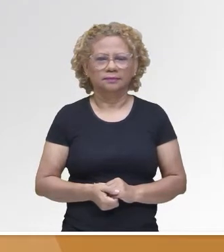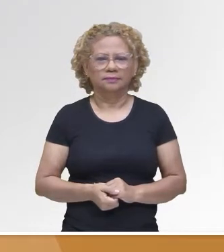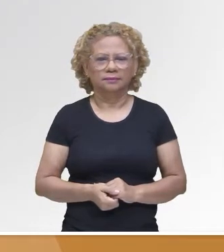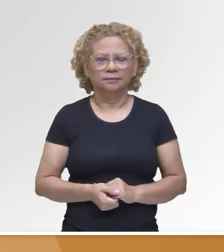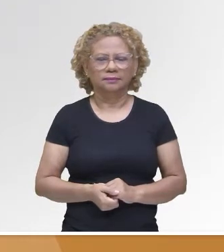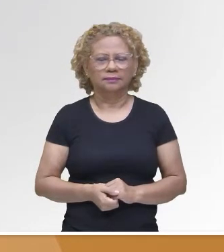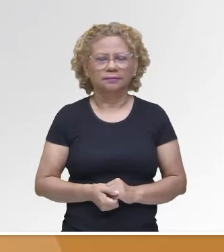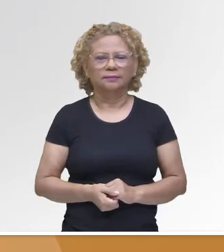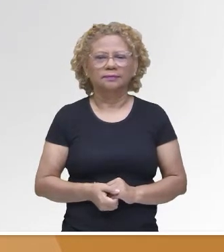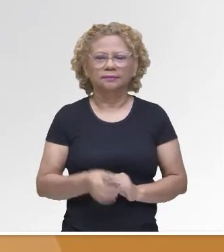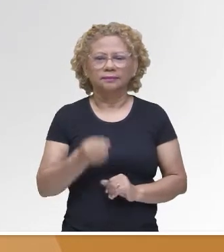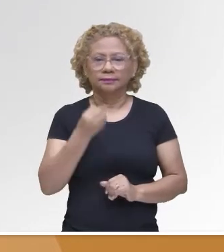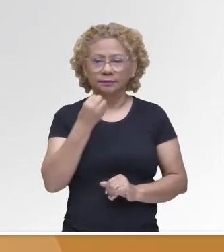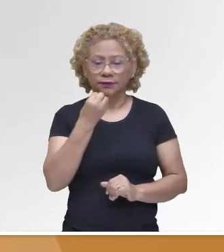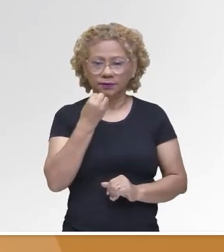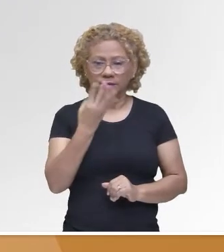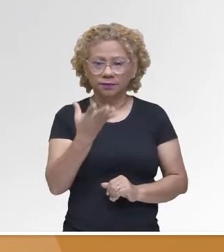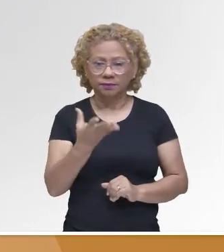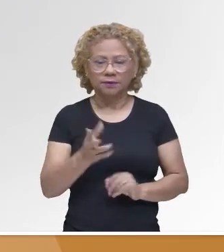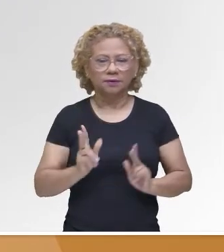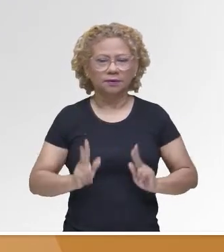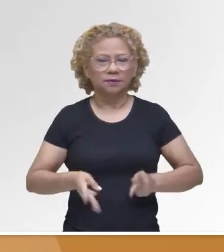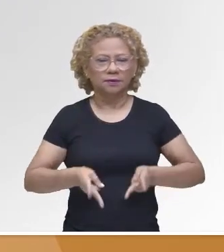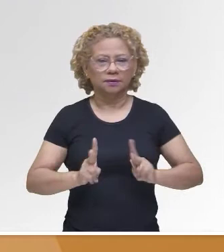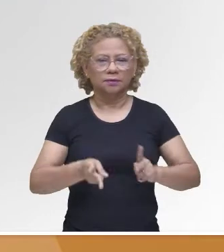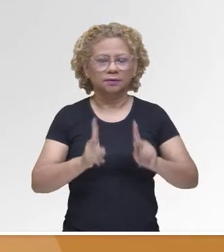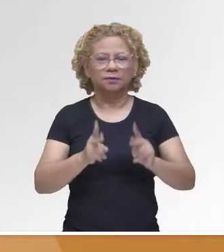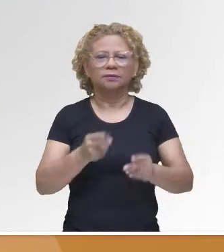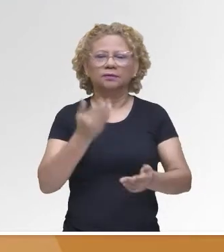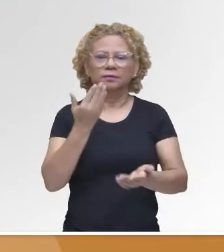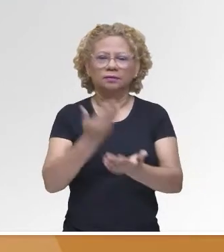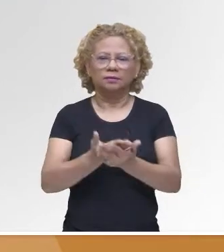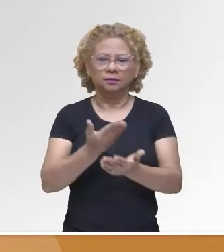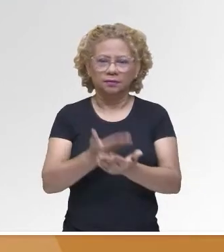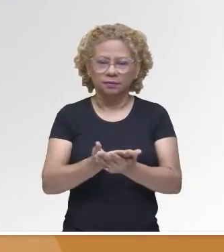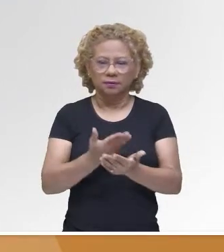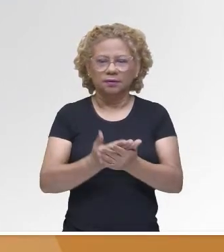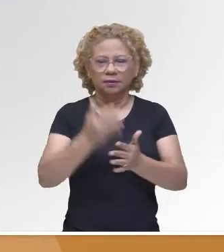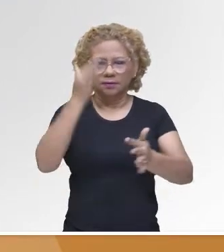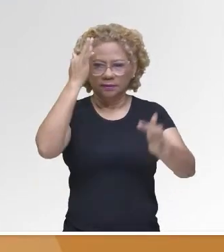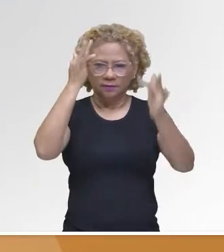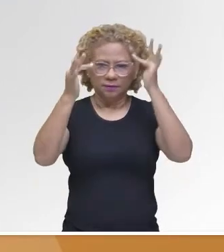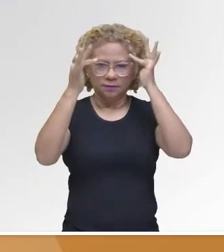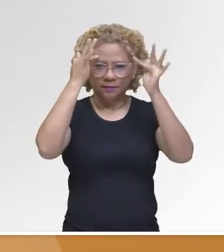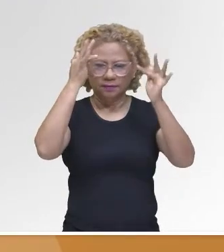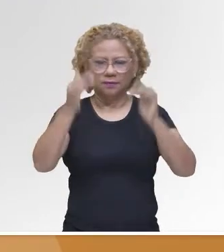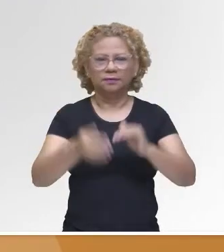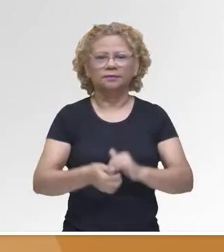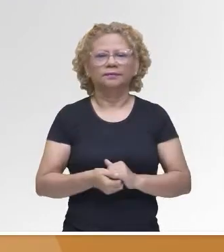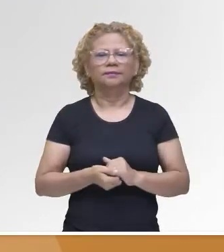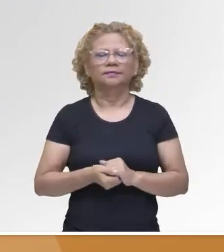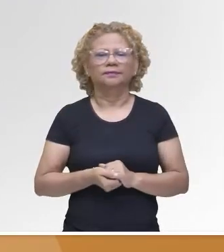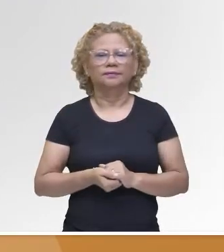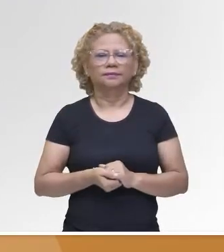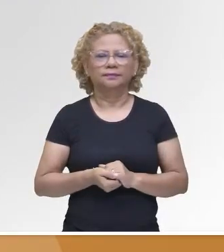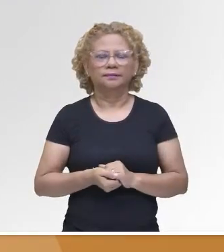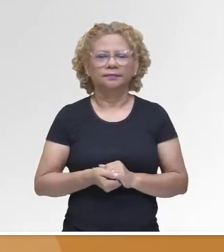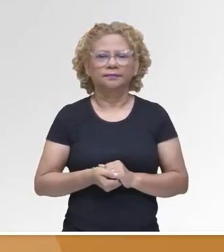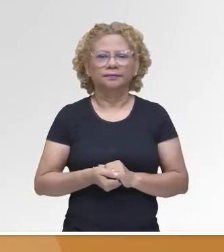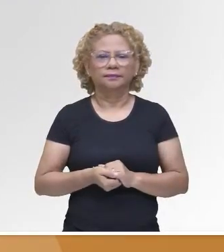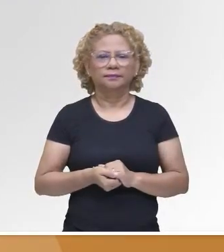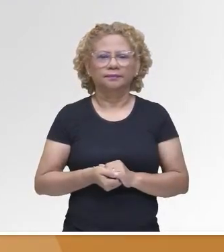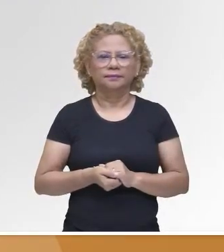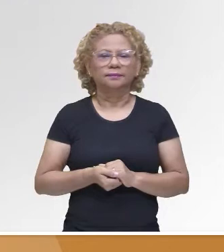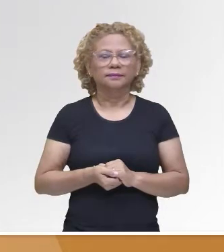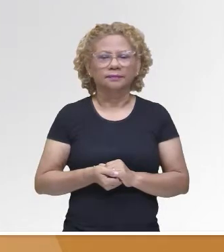Bem, então estamos aqui, dando continuidade às nossas aulas, nossa aula de filosofia. Nós estamos então aqui